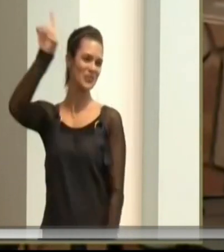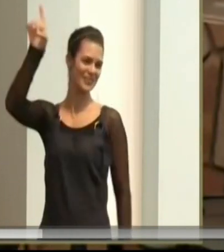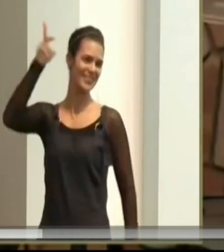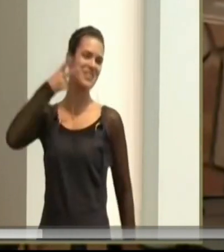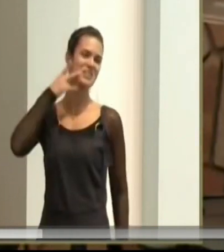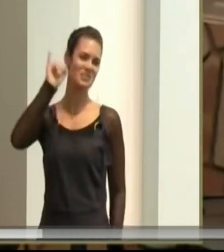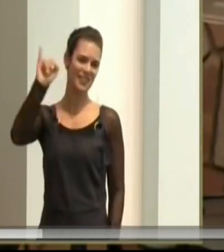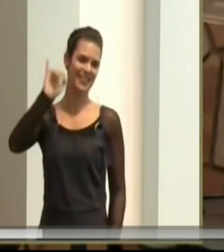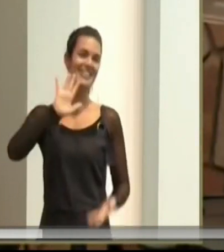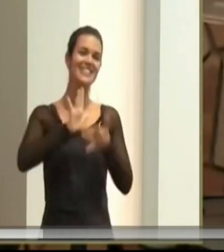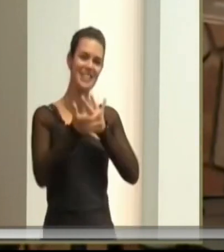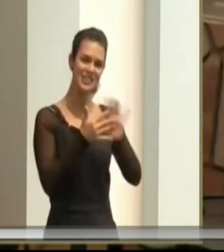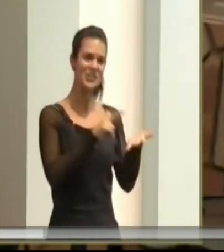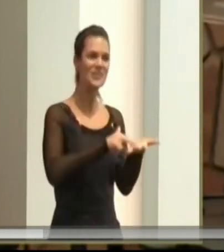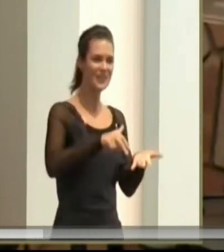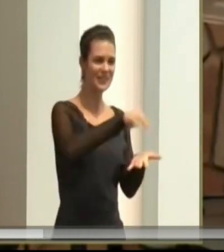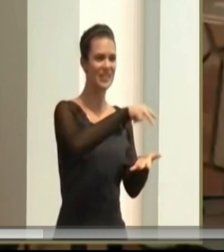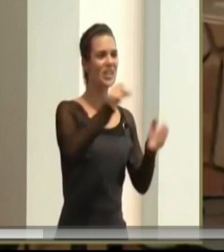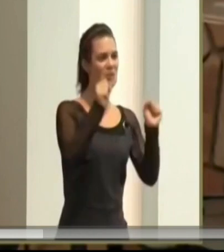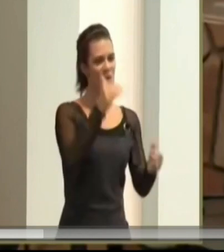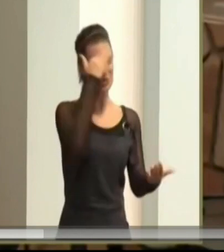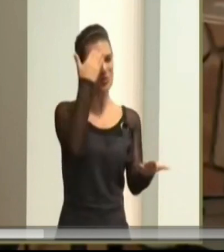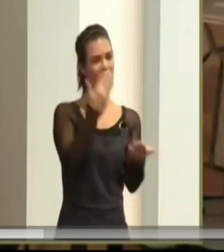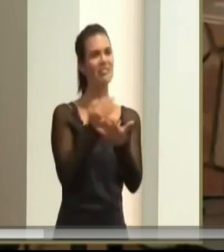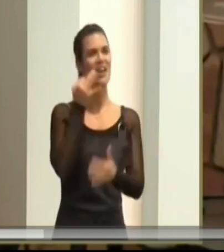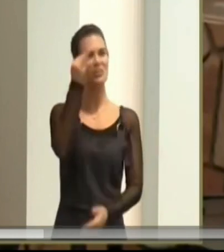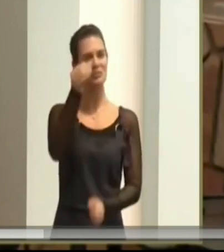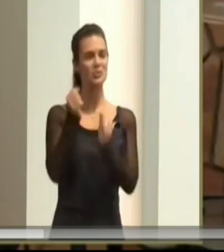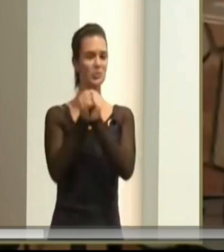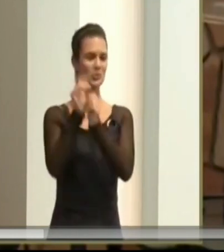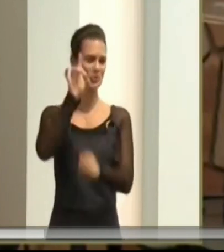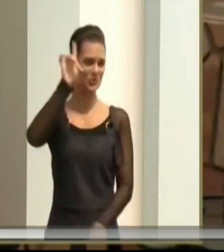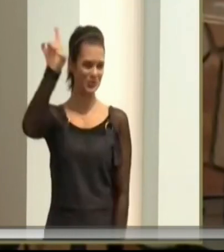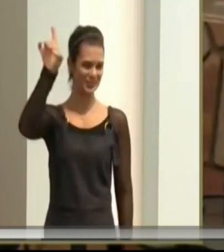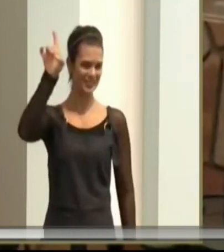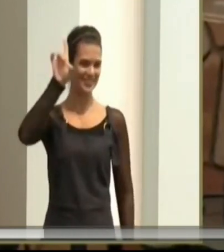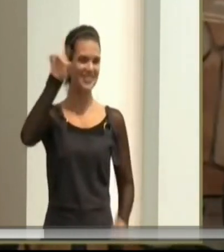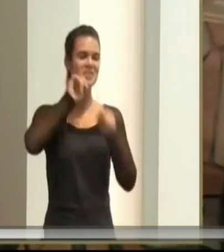posso crer no amanhã. Que Deus nos abençoe. Amém.